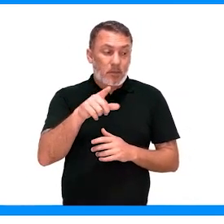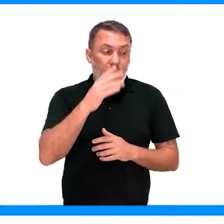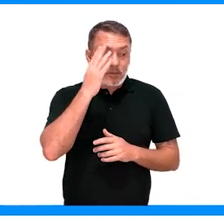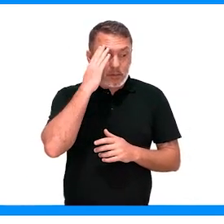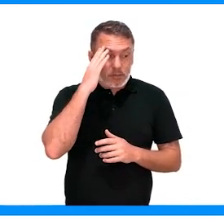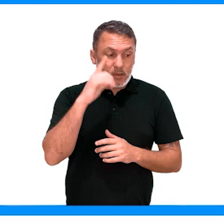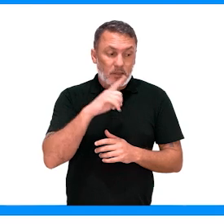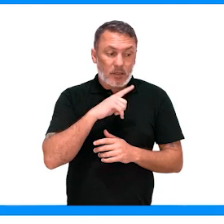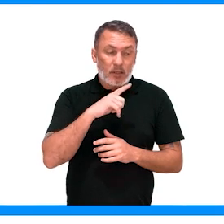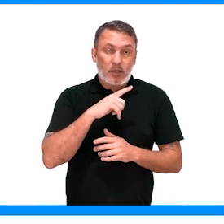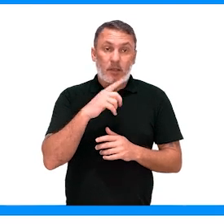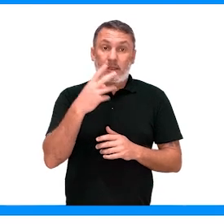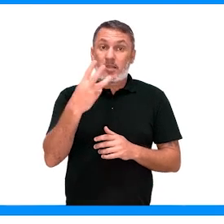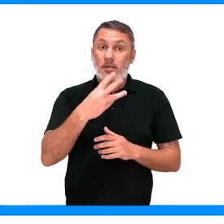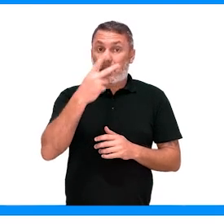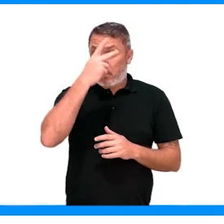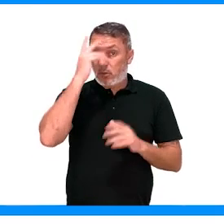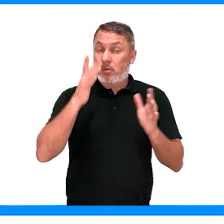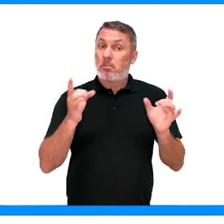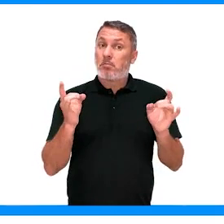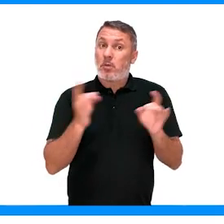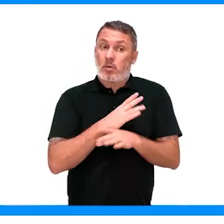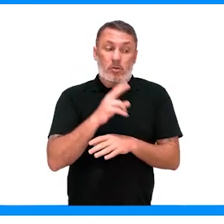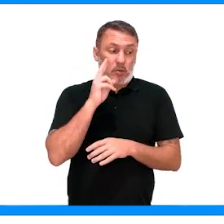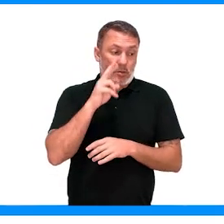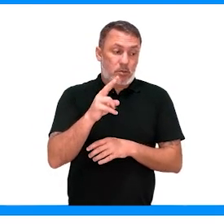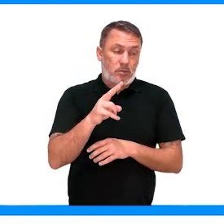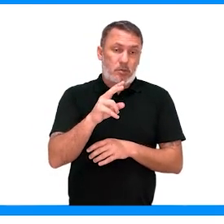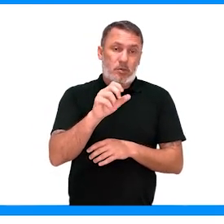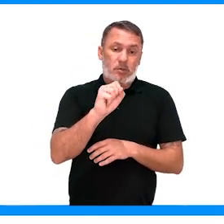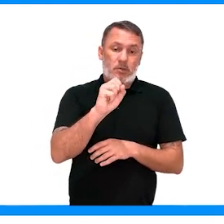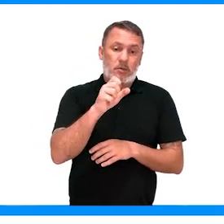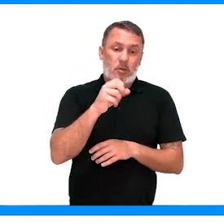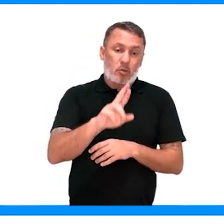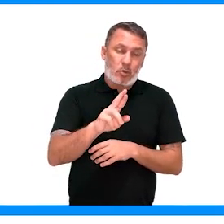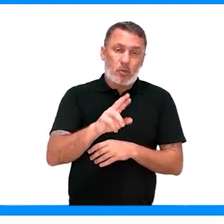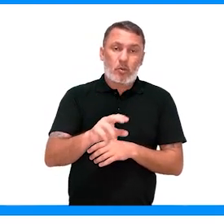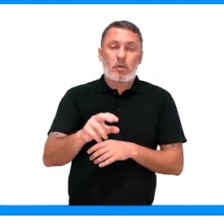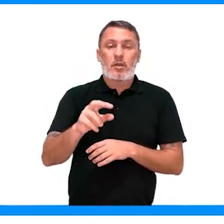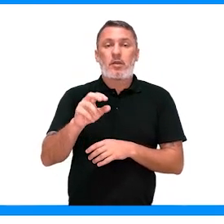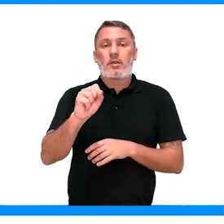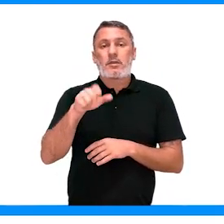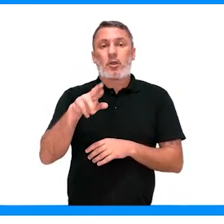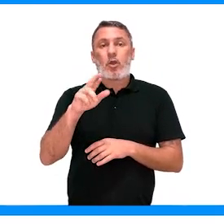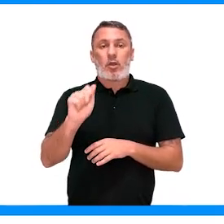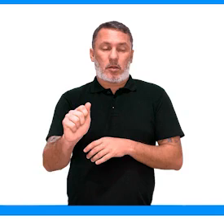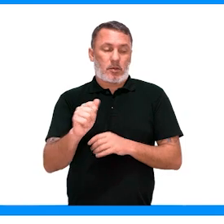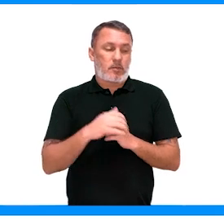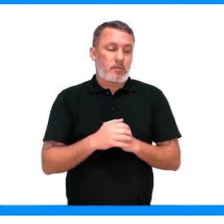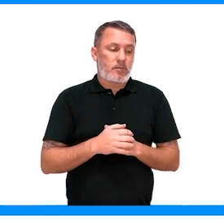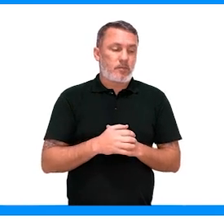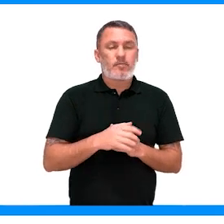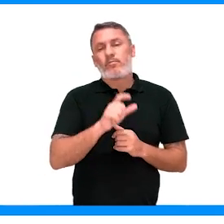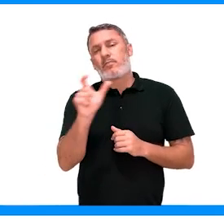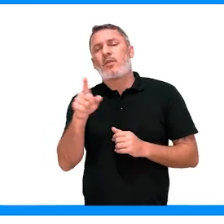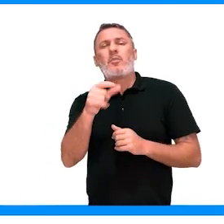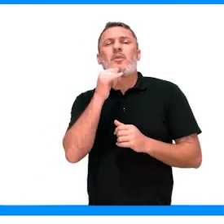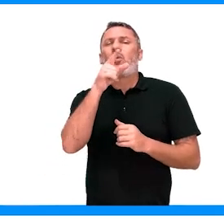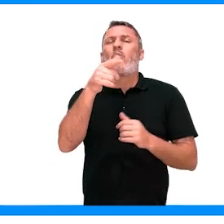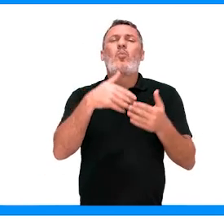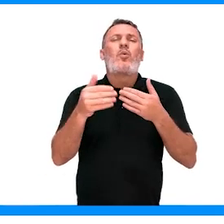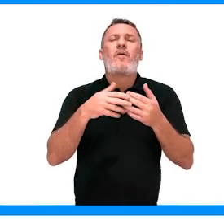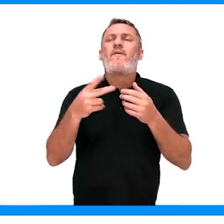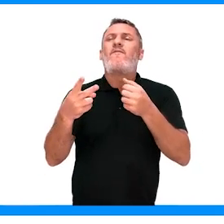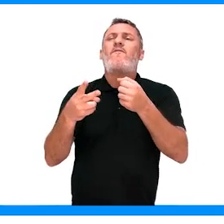vai estar conjugado como se fosse terceira pessoa. É o senhor, a senhora. Então, usted habla. Bien? Se eu pegar